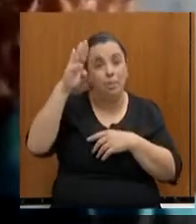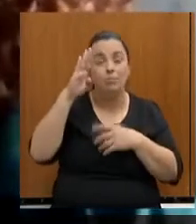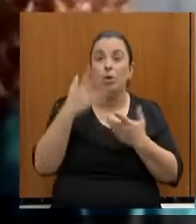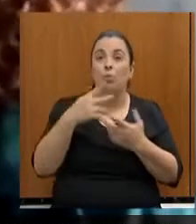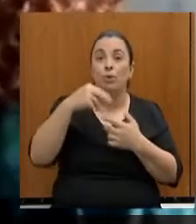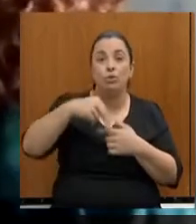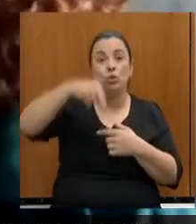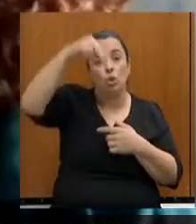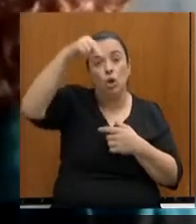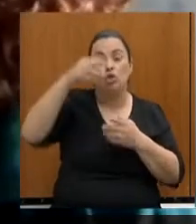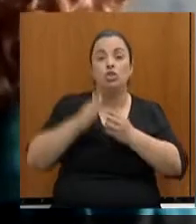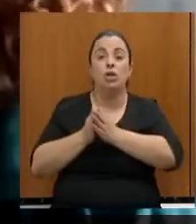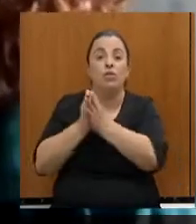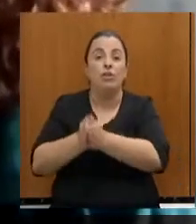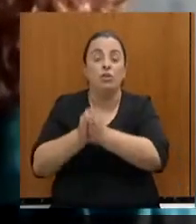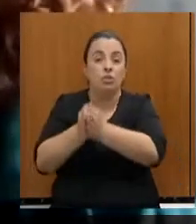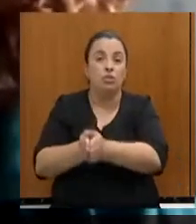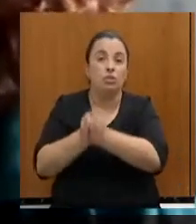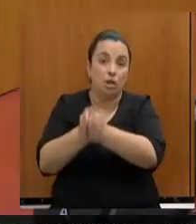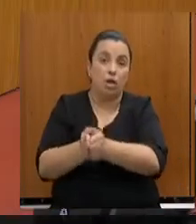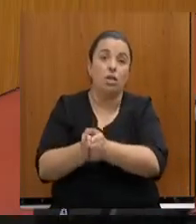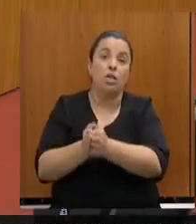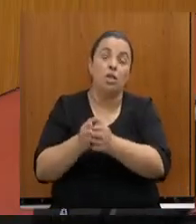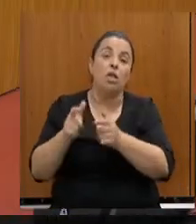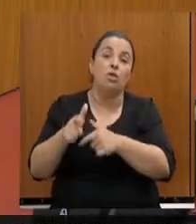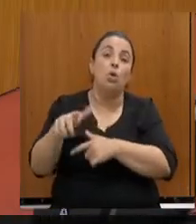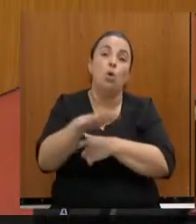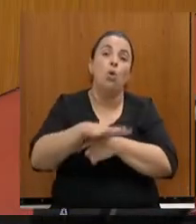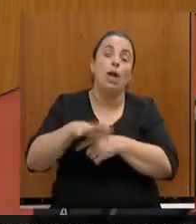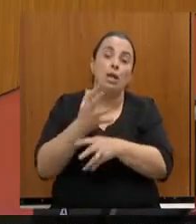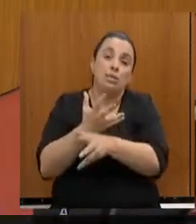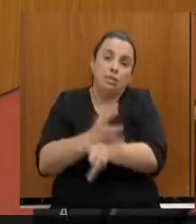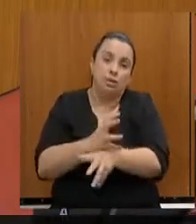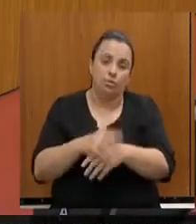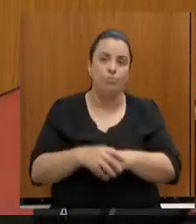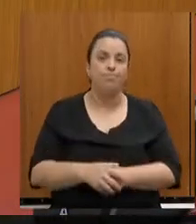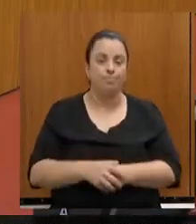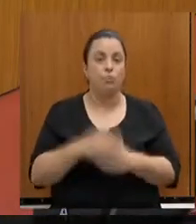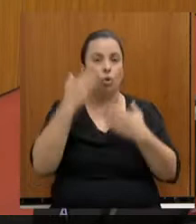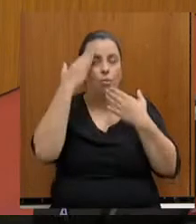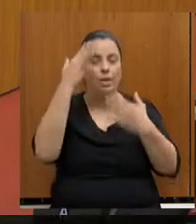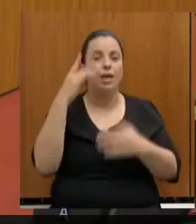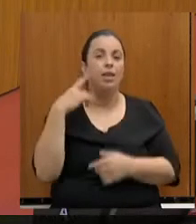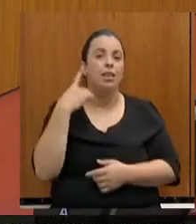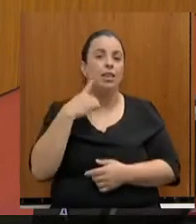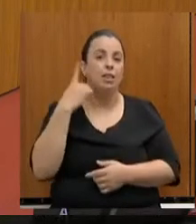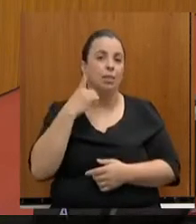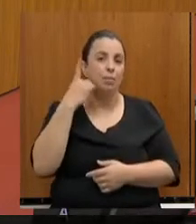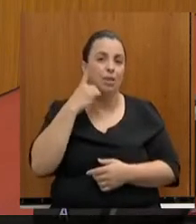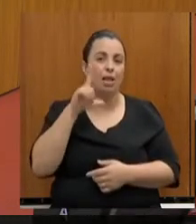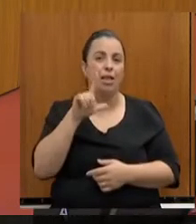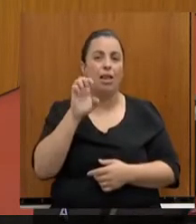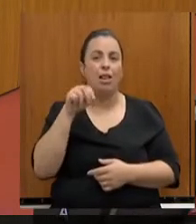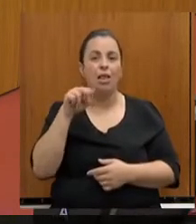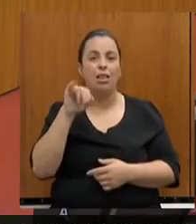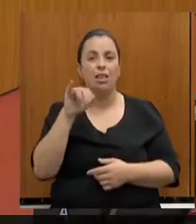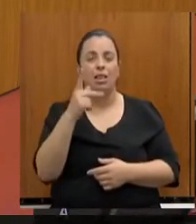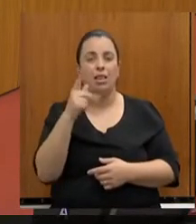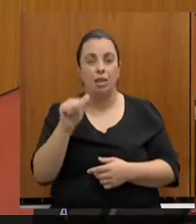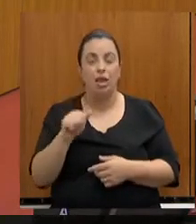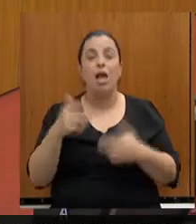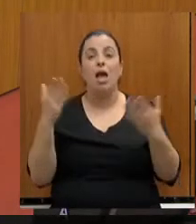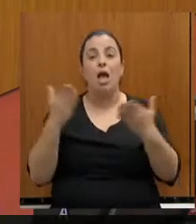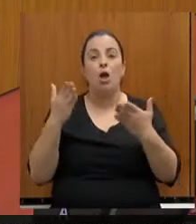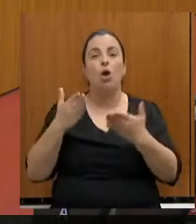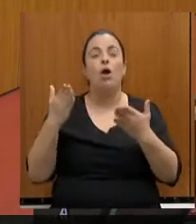e o Vale do Jequitinhonha bom obrigada obrigado tá da Leninha para tu falar para a palavra agora para